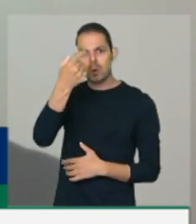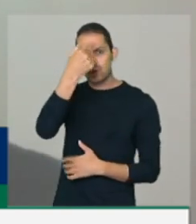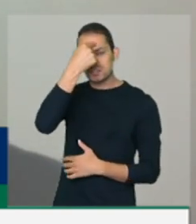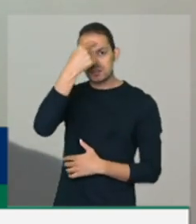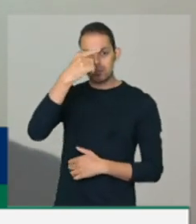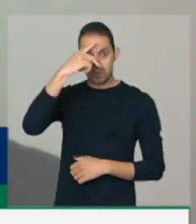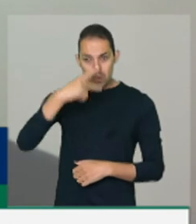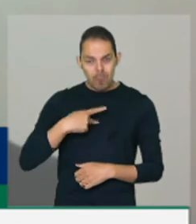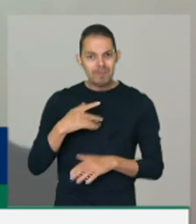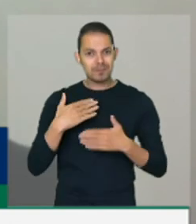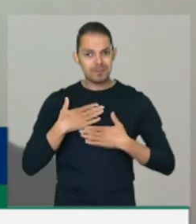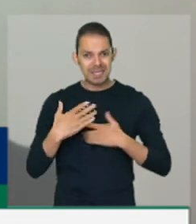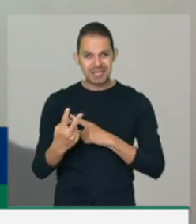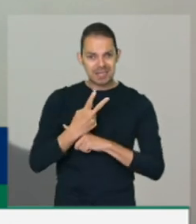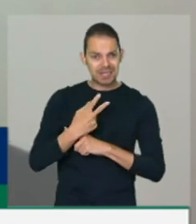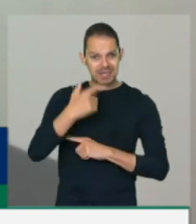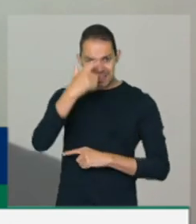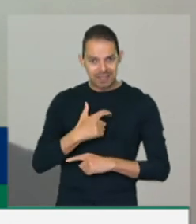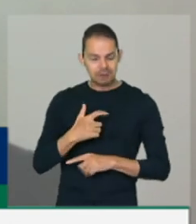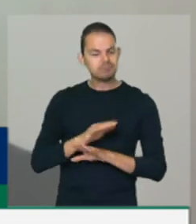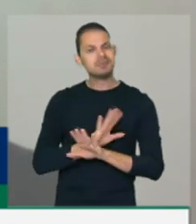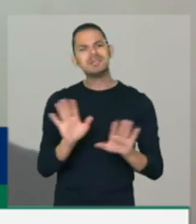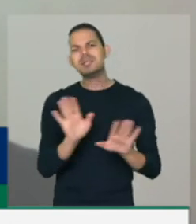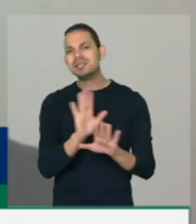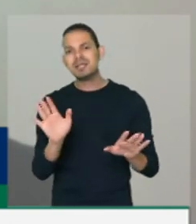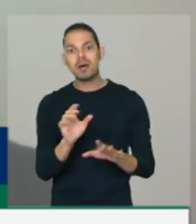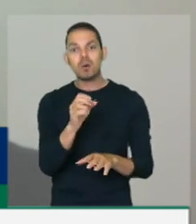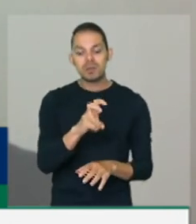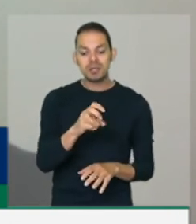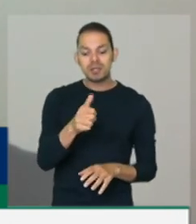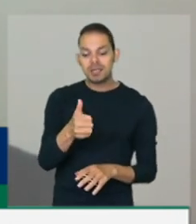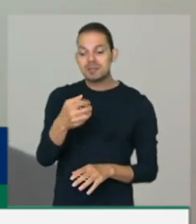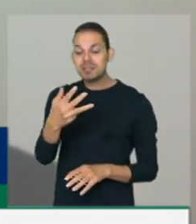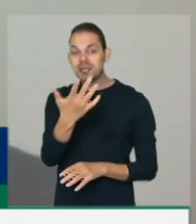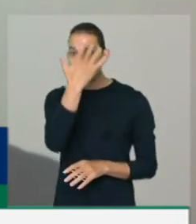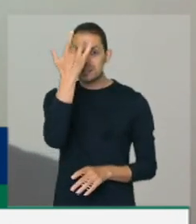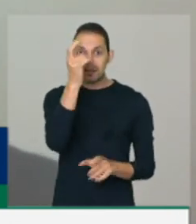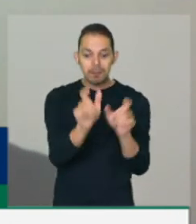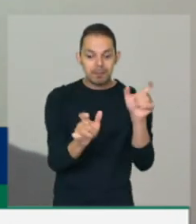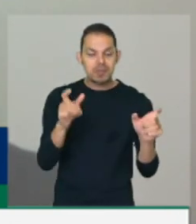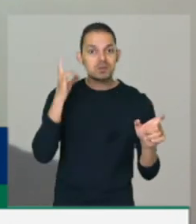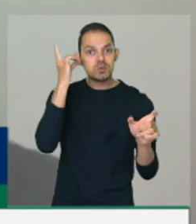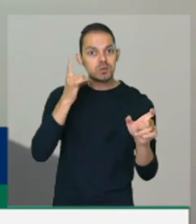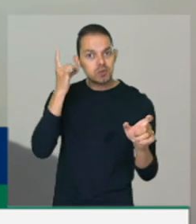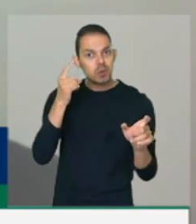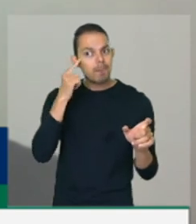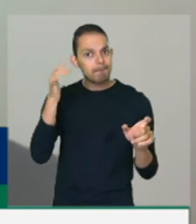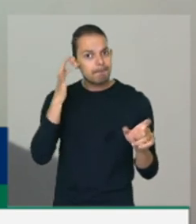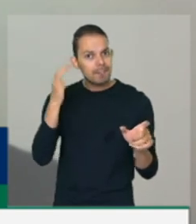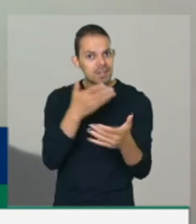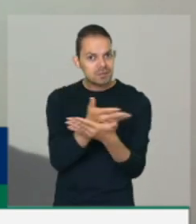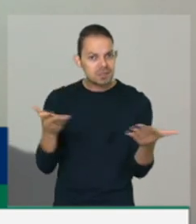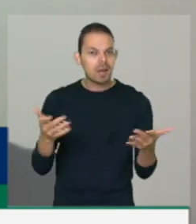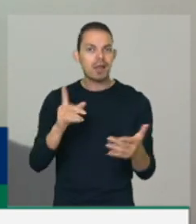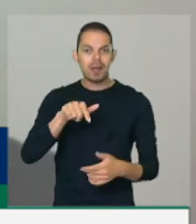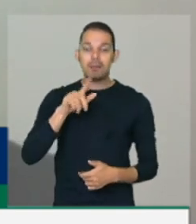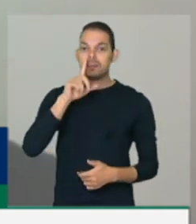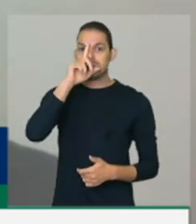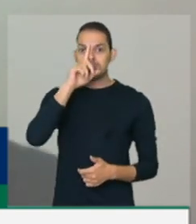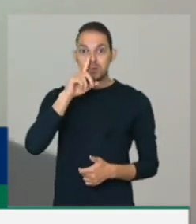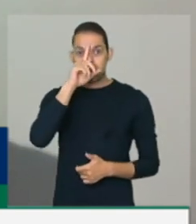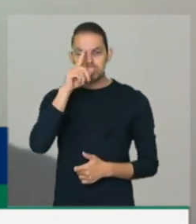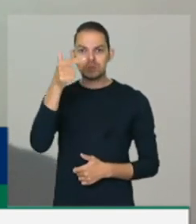mim, não pelo deputado Daniel Silveira, mas pelas 503 instituições que estão aí, eleitas pelo povo. Isso é perigosíssimo. E,